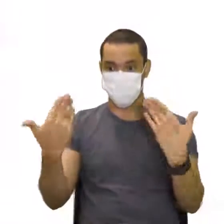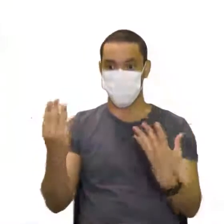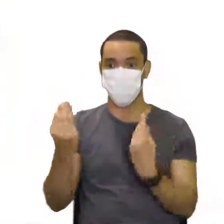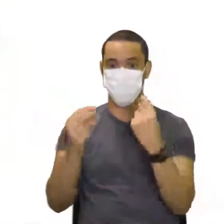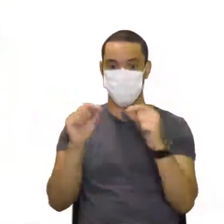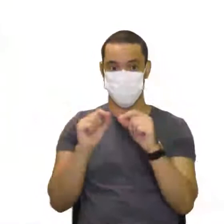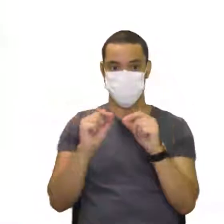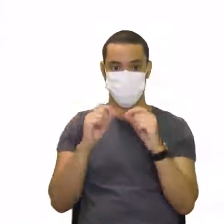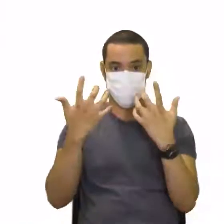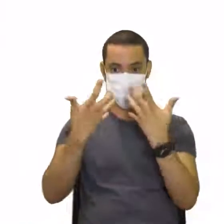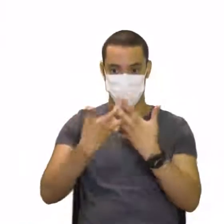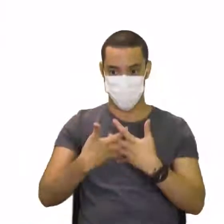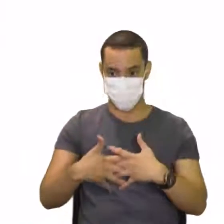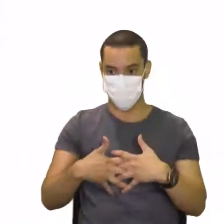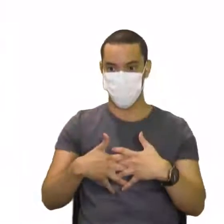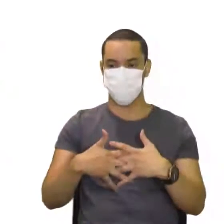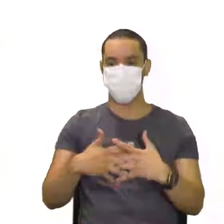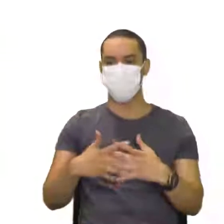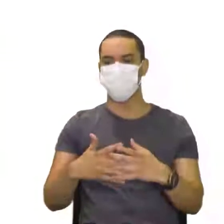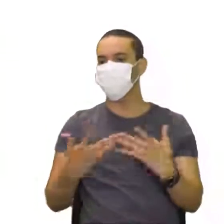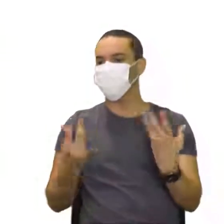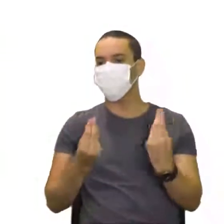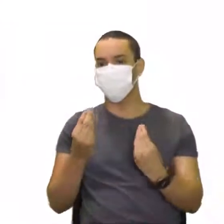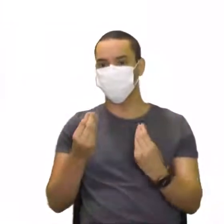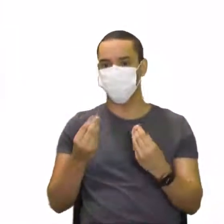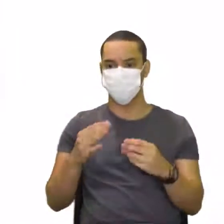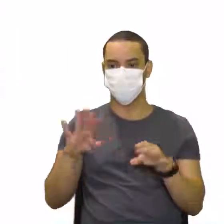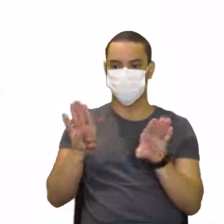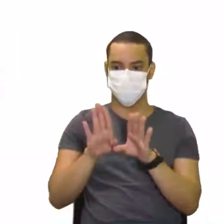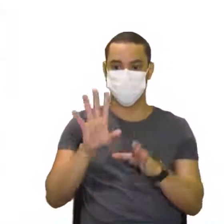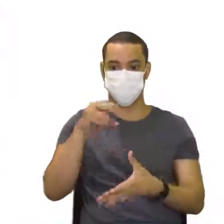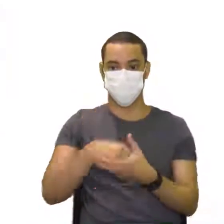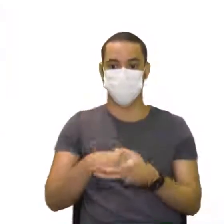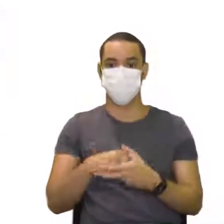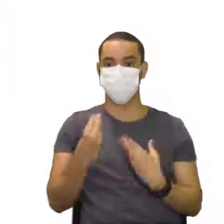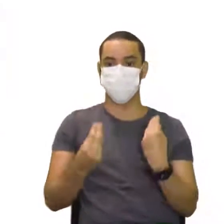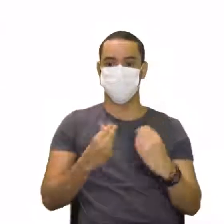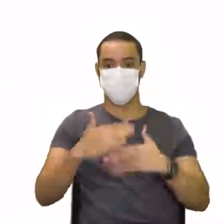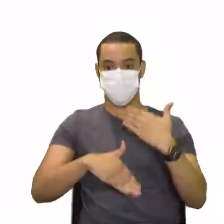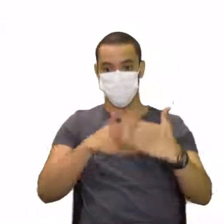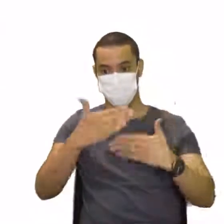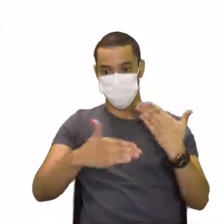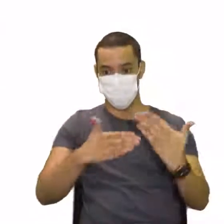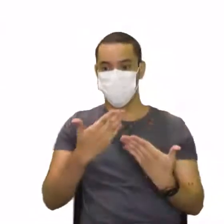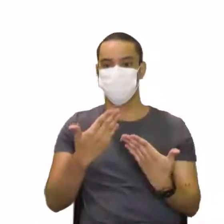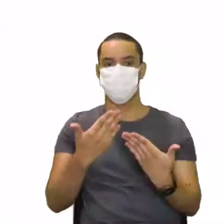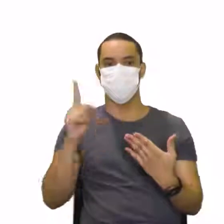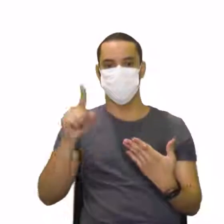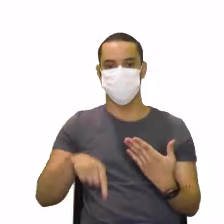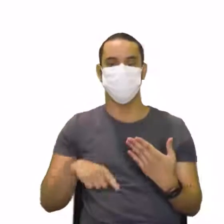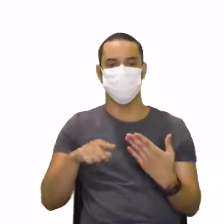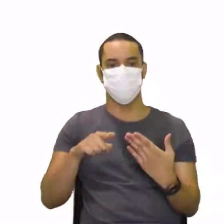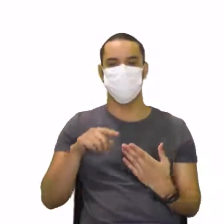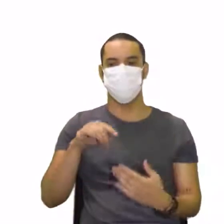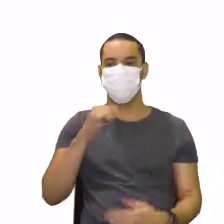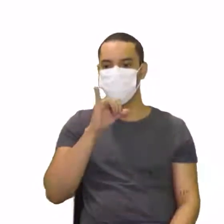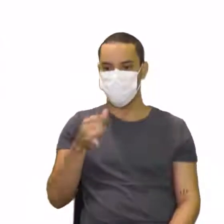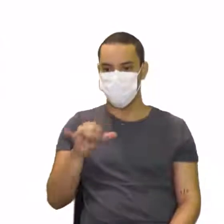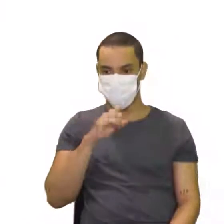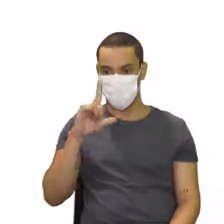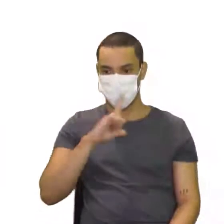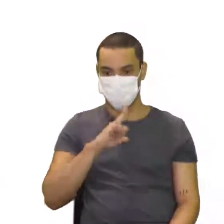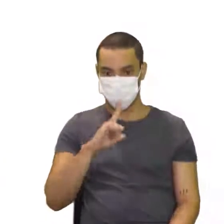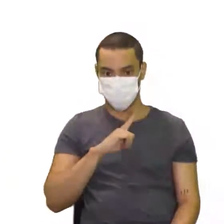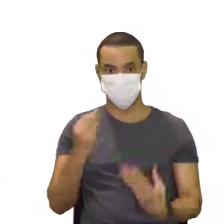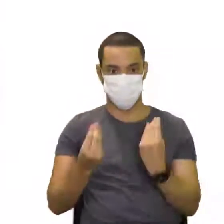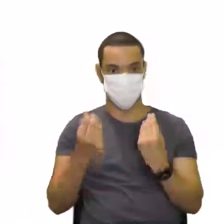os aparelhos aí de tubos de raios catódicos era constituído por um canhão eletrônico que gerava, como eu